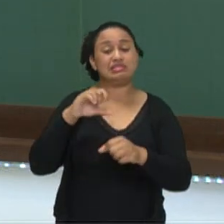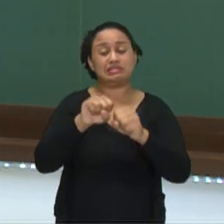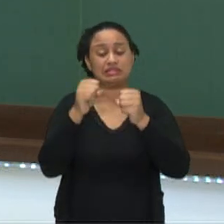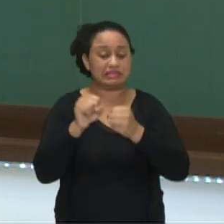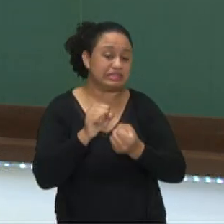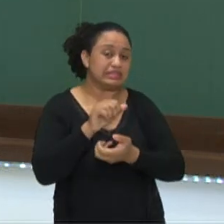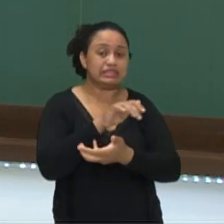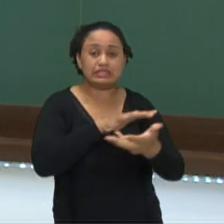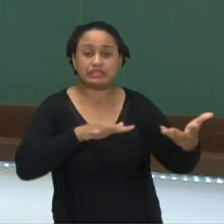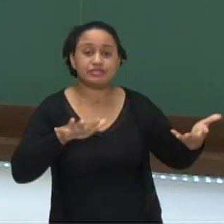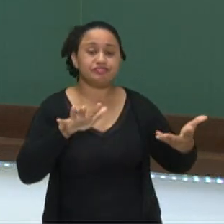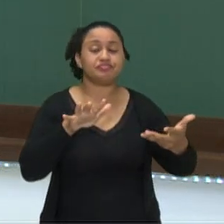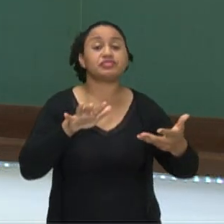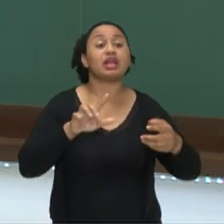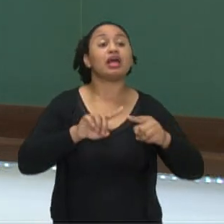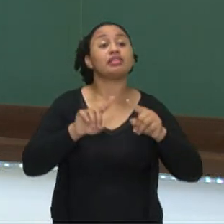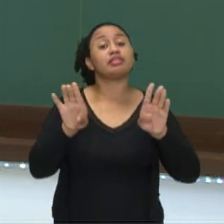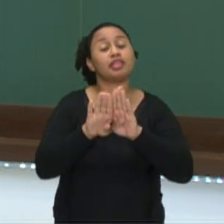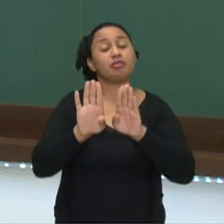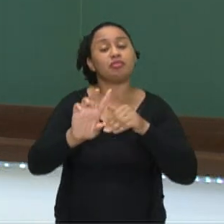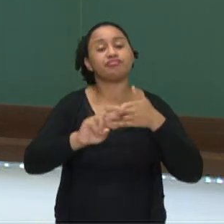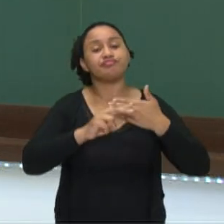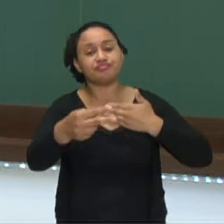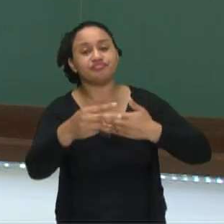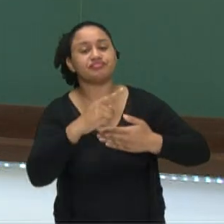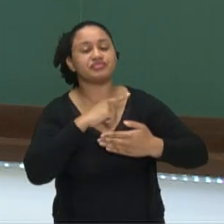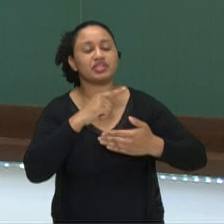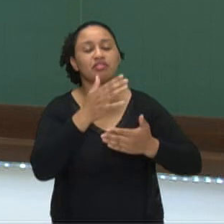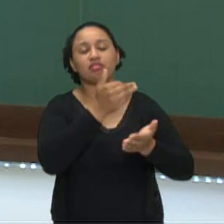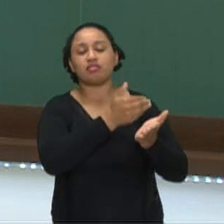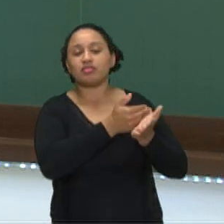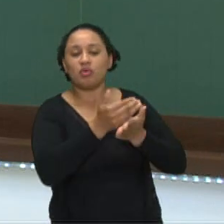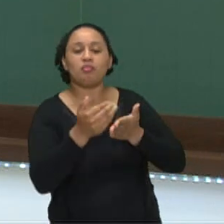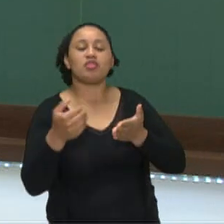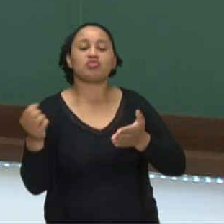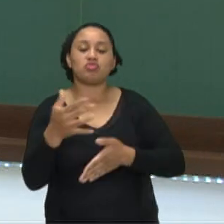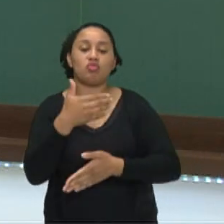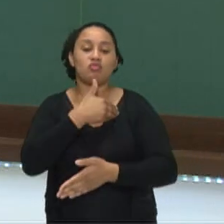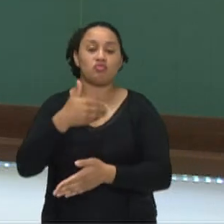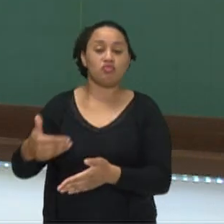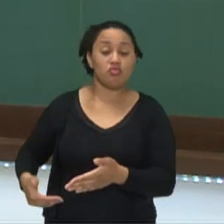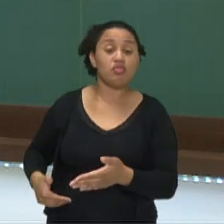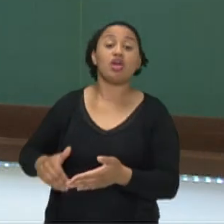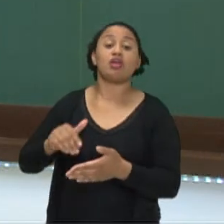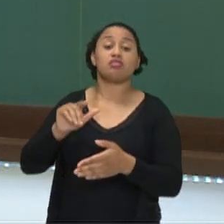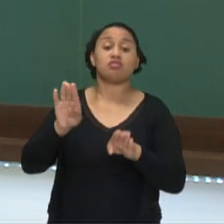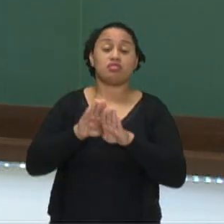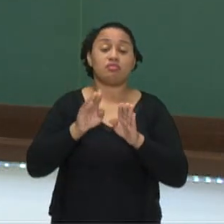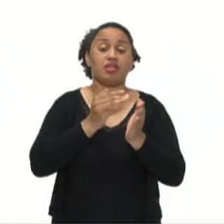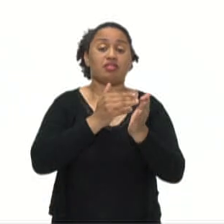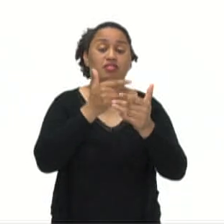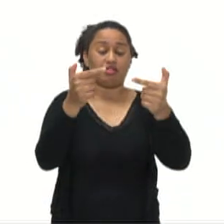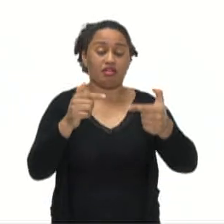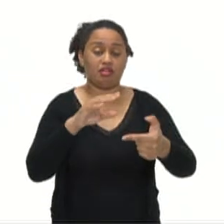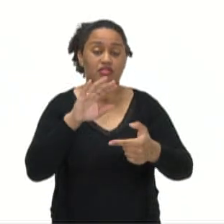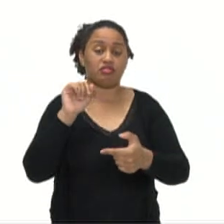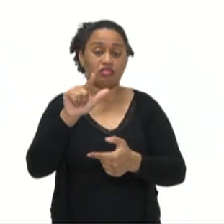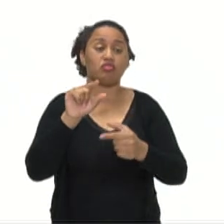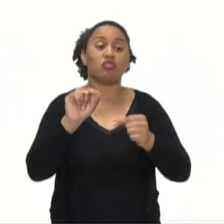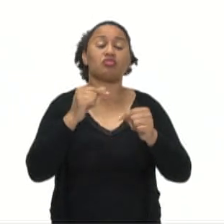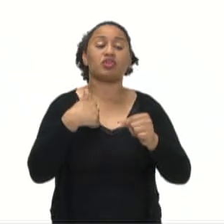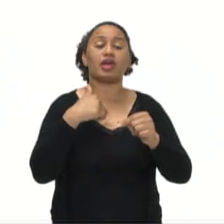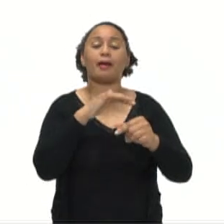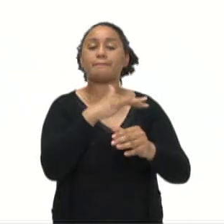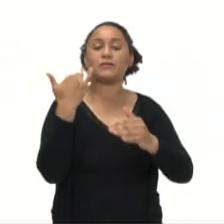Além da destruição, uma das consequências, tanto do início do novo governo quanto do início da Guerra Civil, foi a